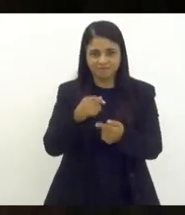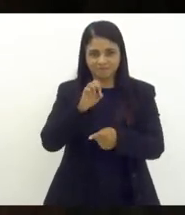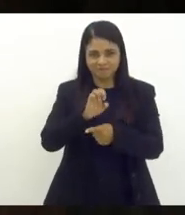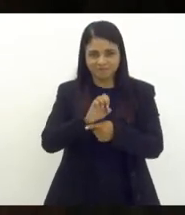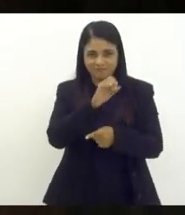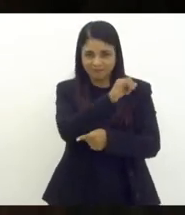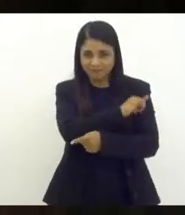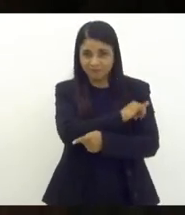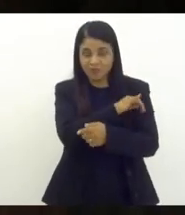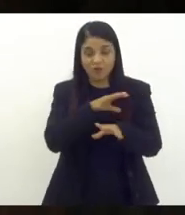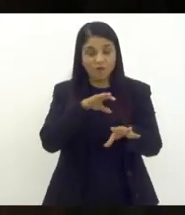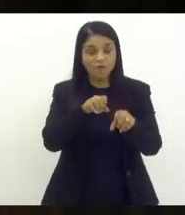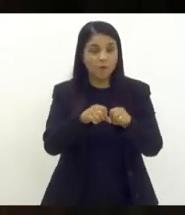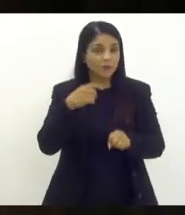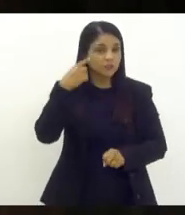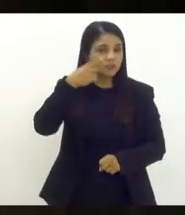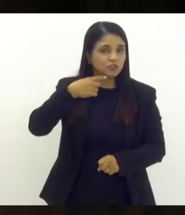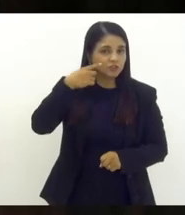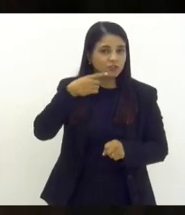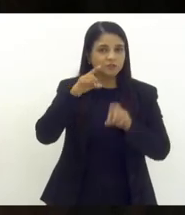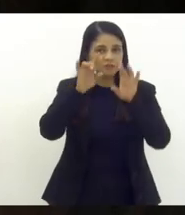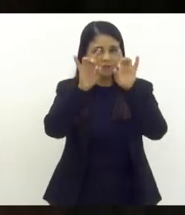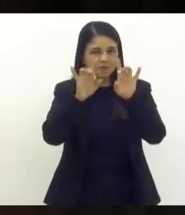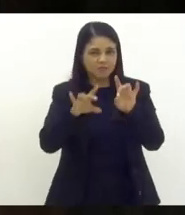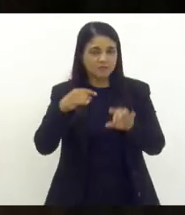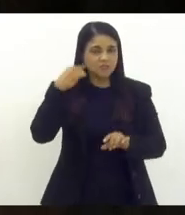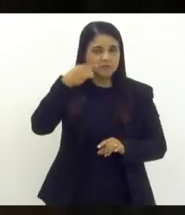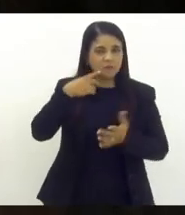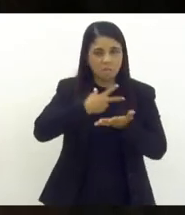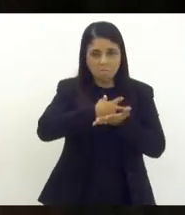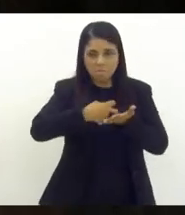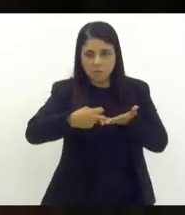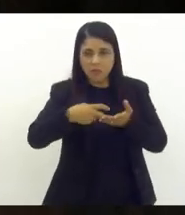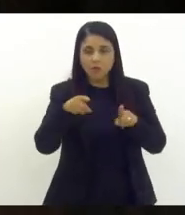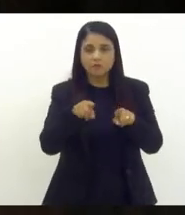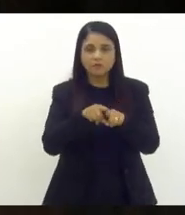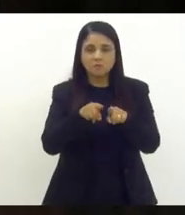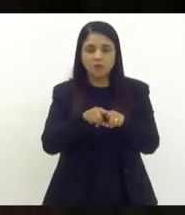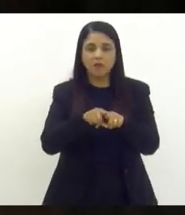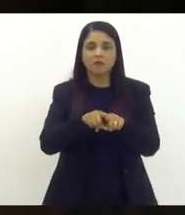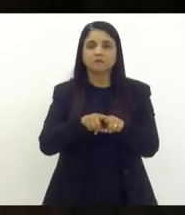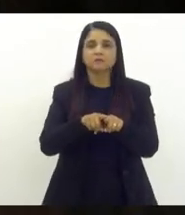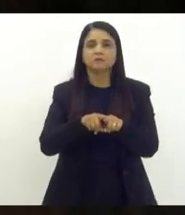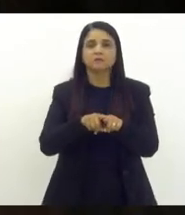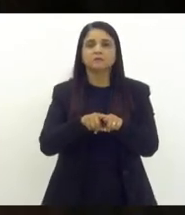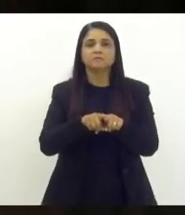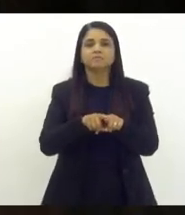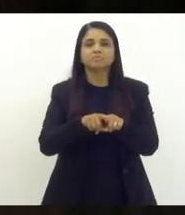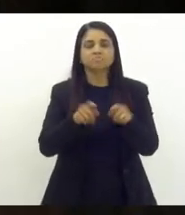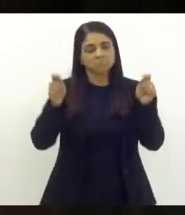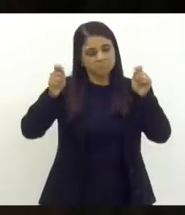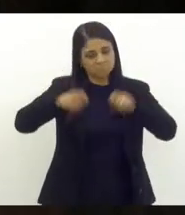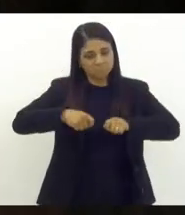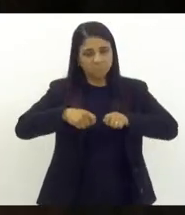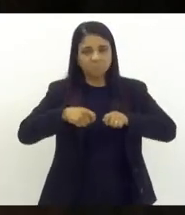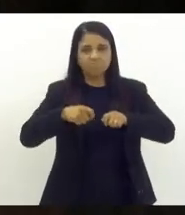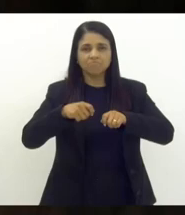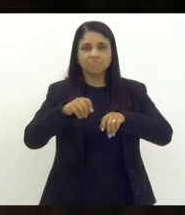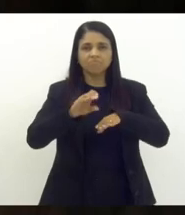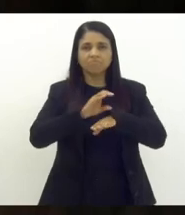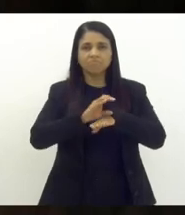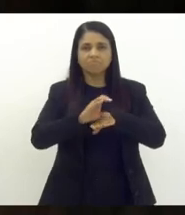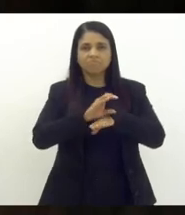formada em Direito com especialização em Direito Penal e pelo processo penal possui a capacitação de